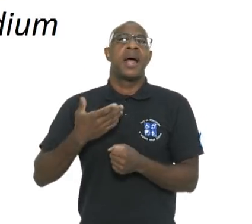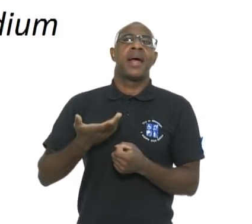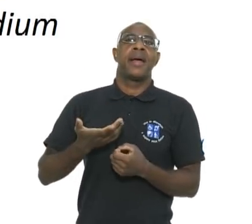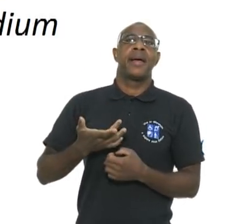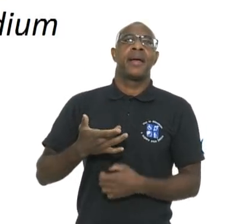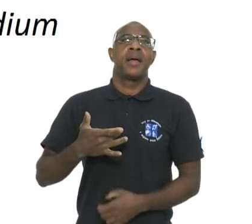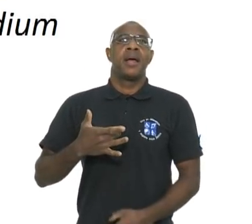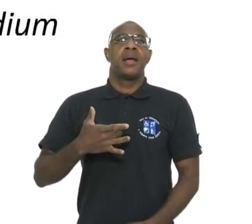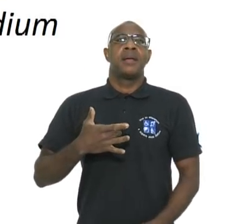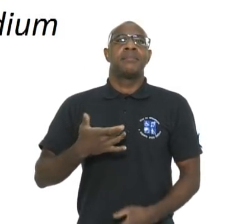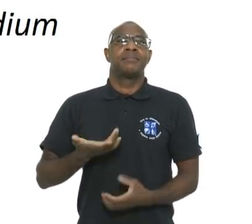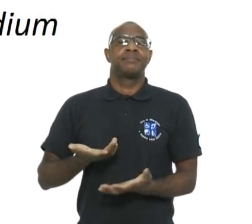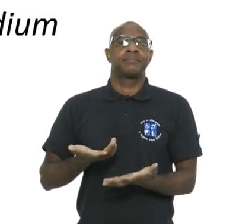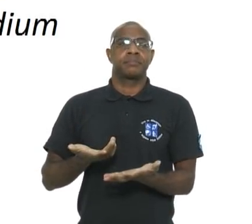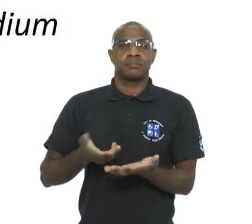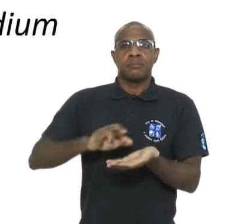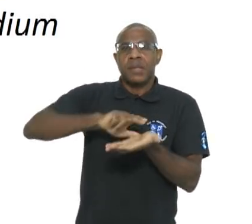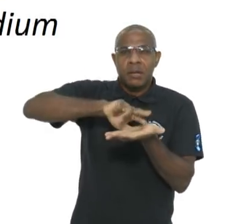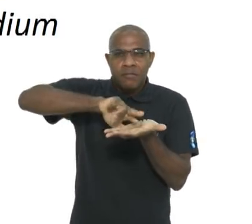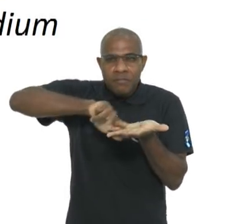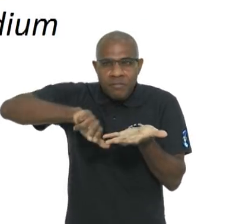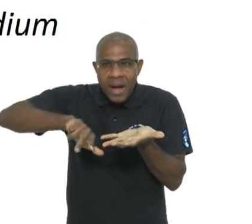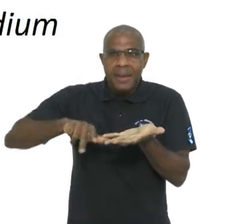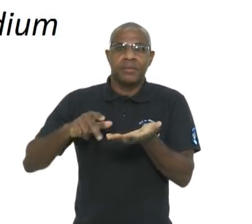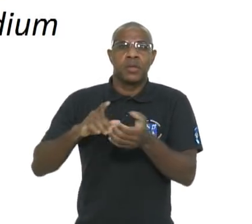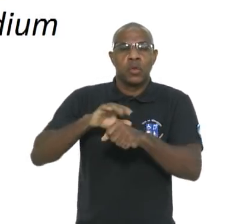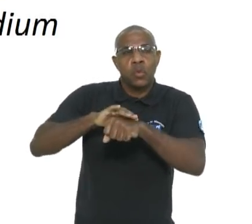leishmaniose e